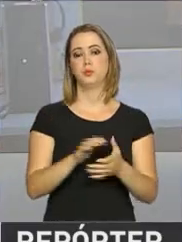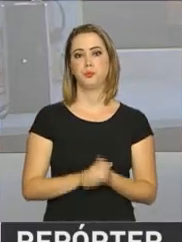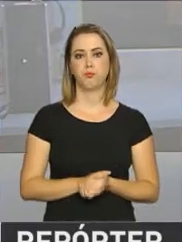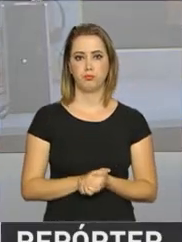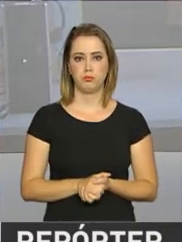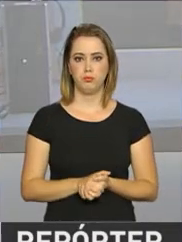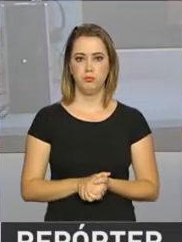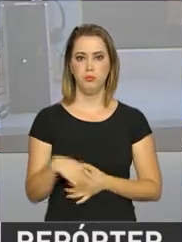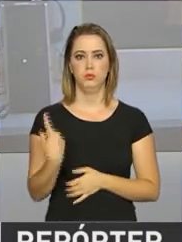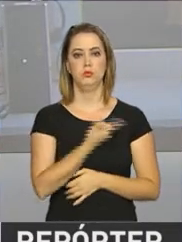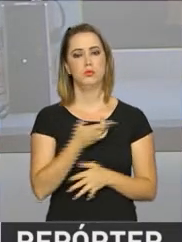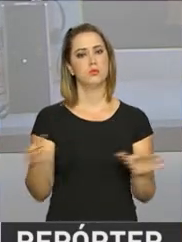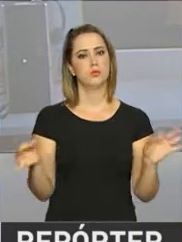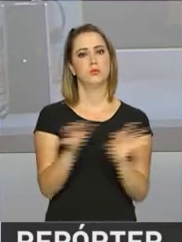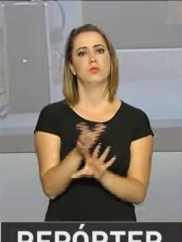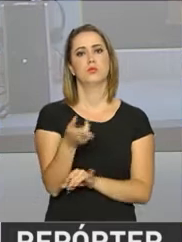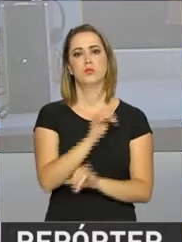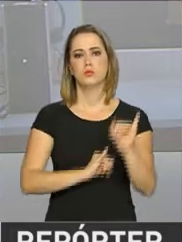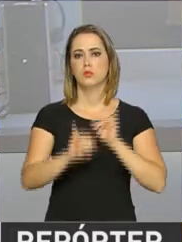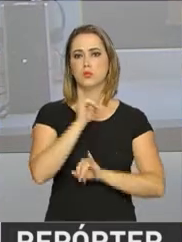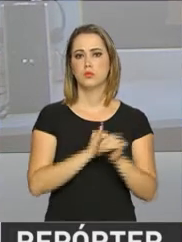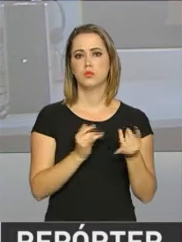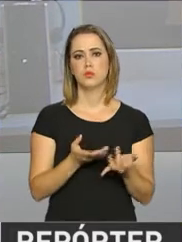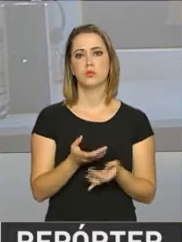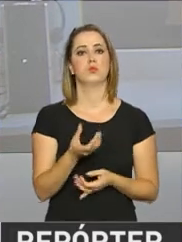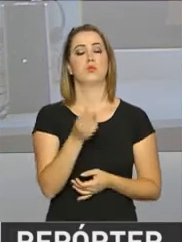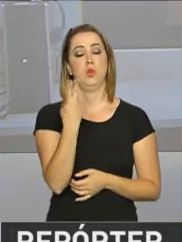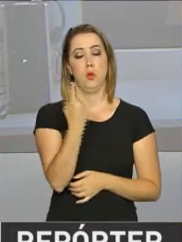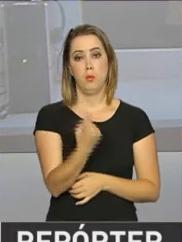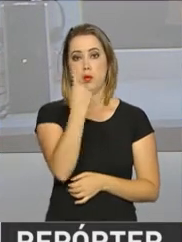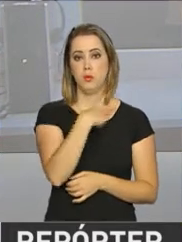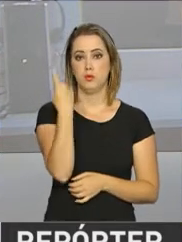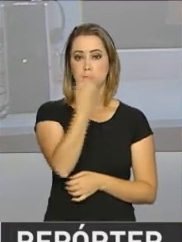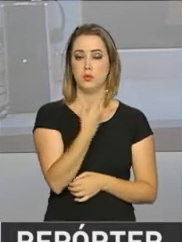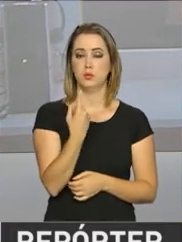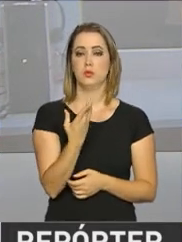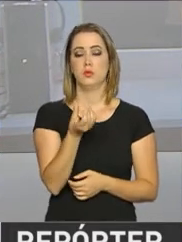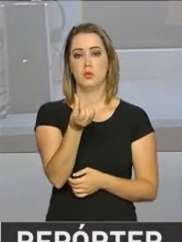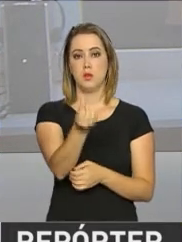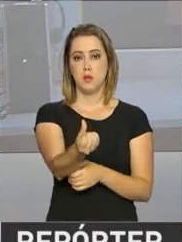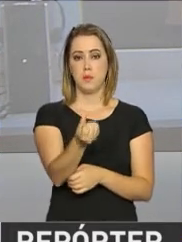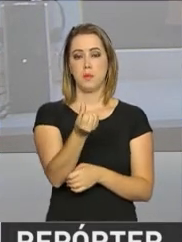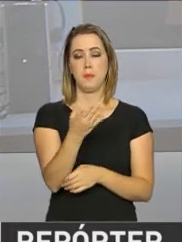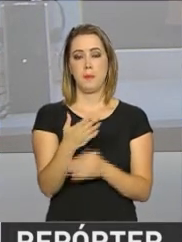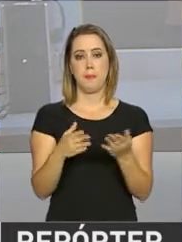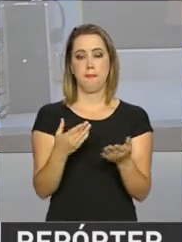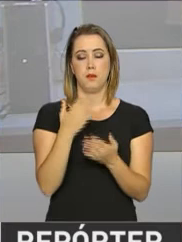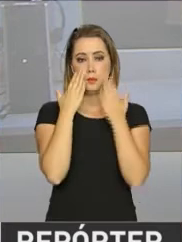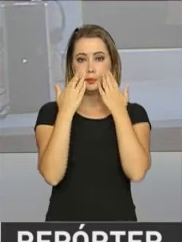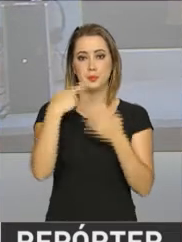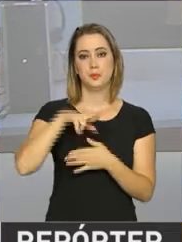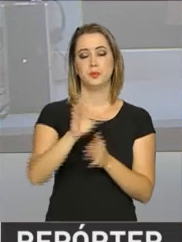nós ficamos por aqui voltamos a qualquer momento com outras informações ou daqui a uma hora na próxima edição do repórter nbr